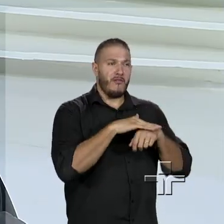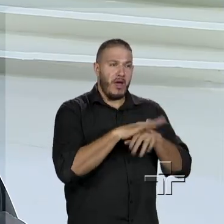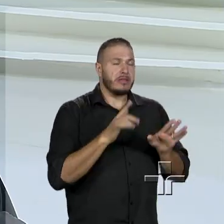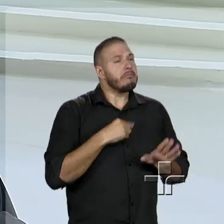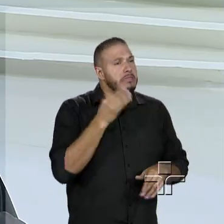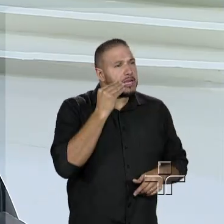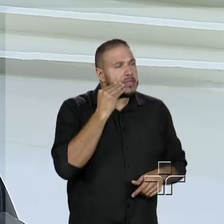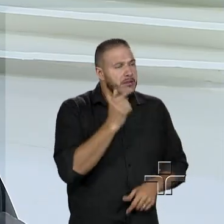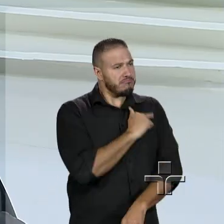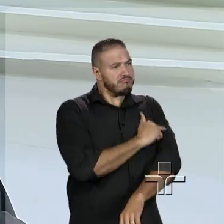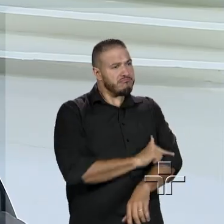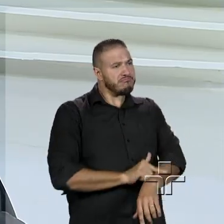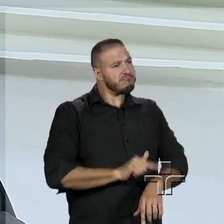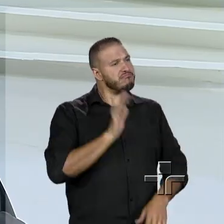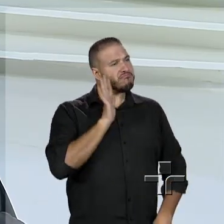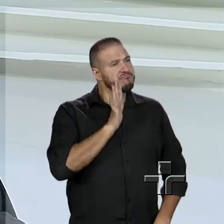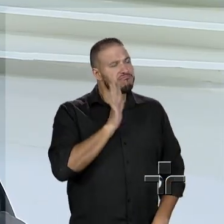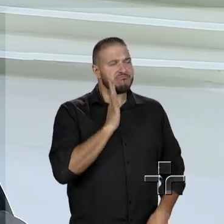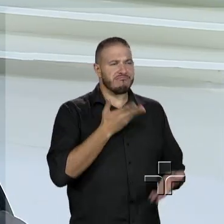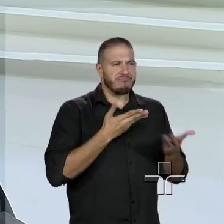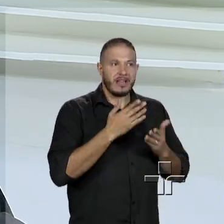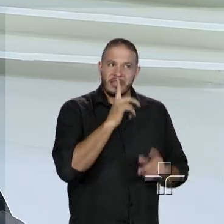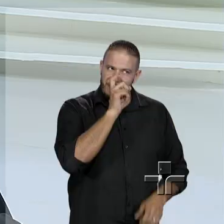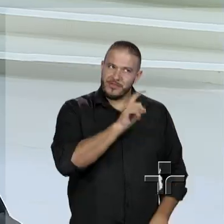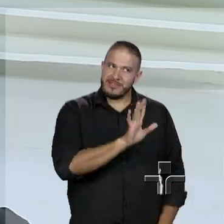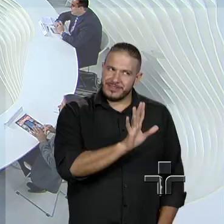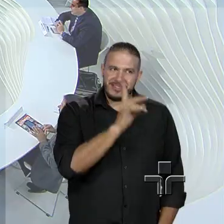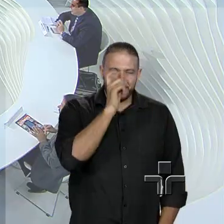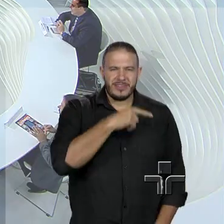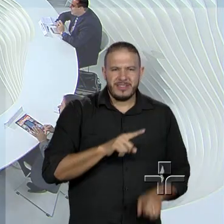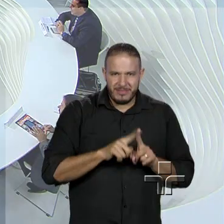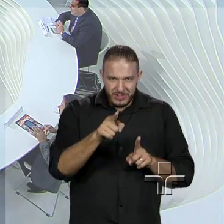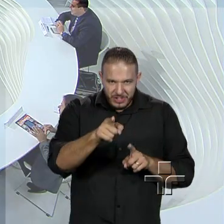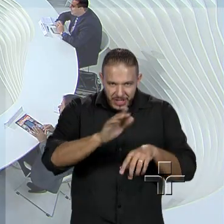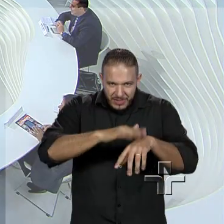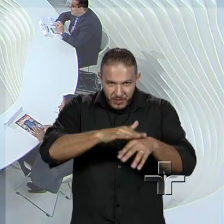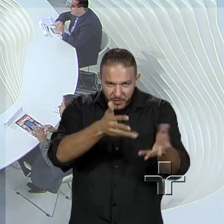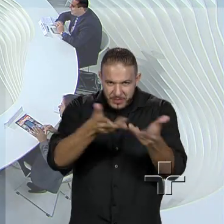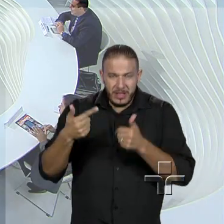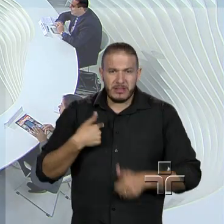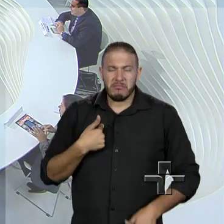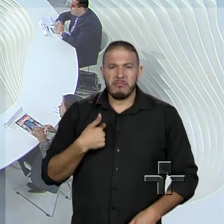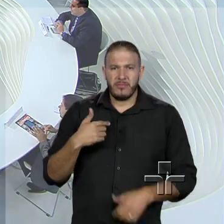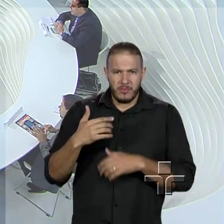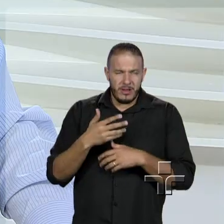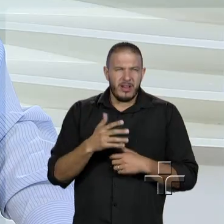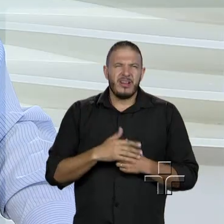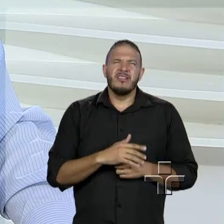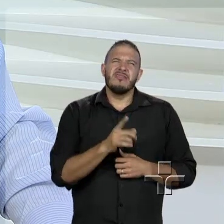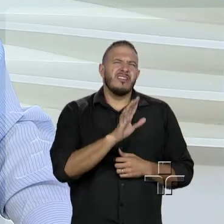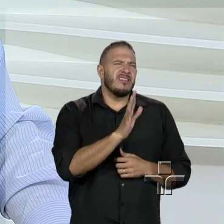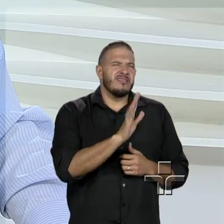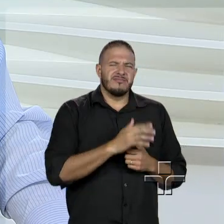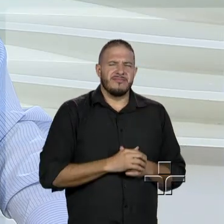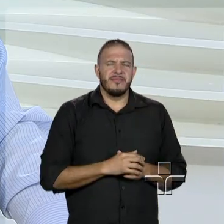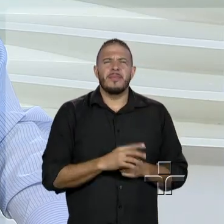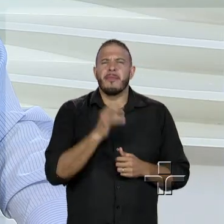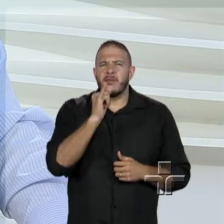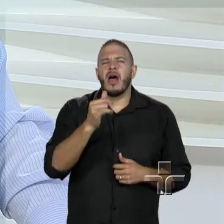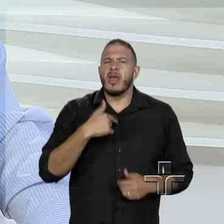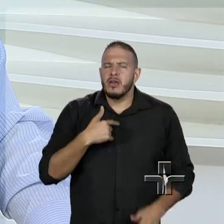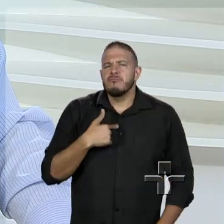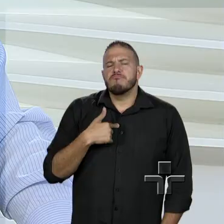ser elegante, o que é difícil. Mas... E nesse caso o senhor foi convidado, o senhor está conversando? Não. Deixa eu lhe dizer, eu tenho uma